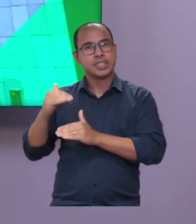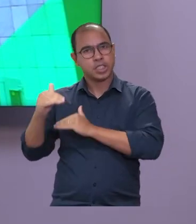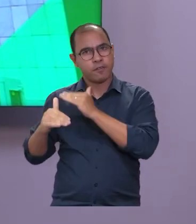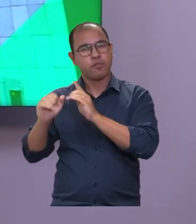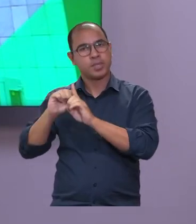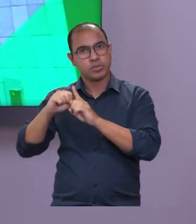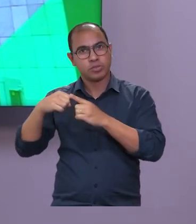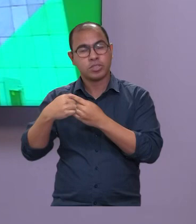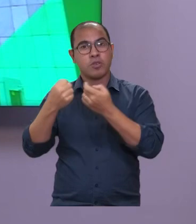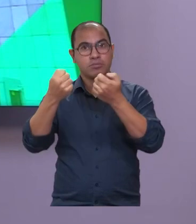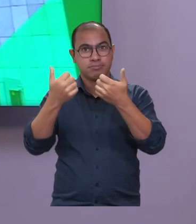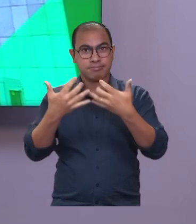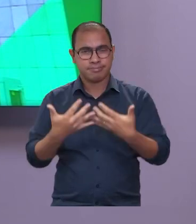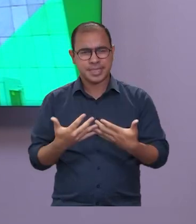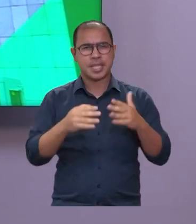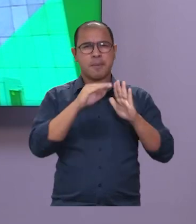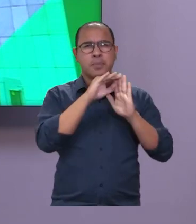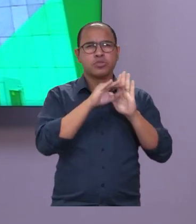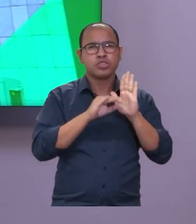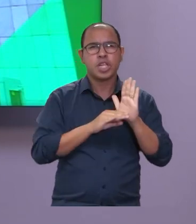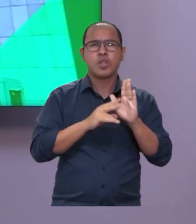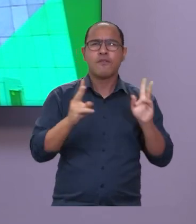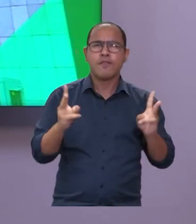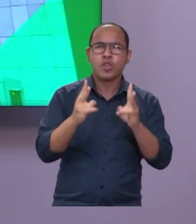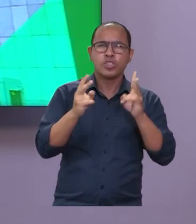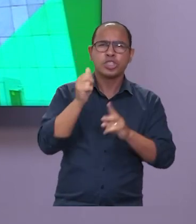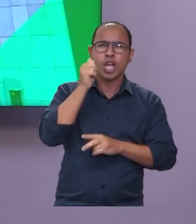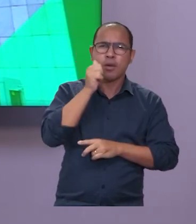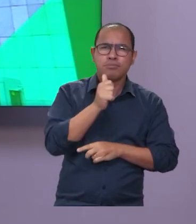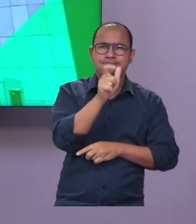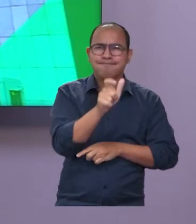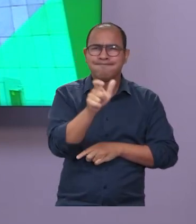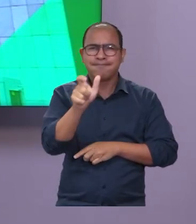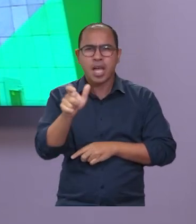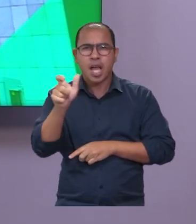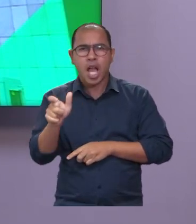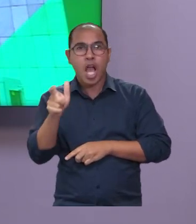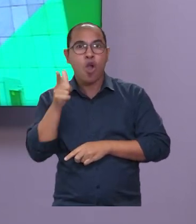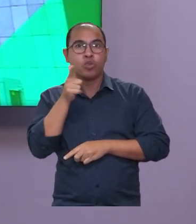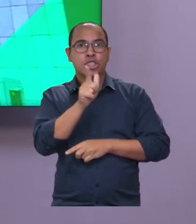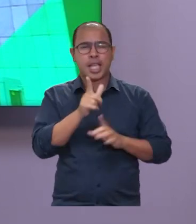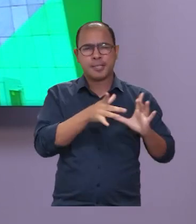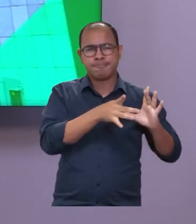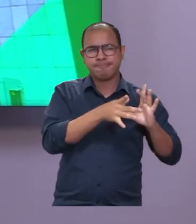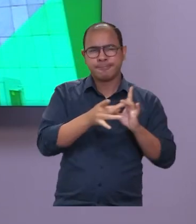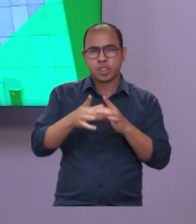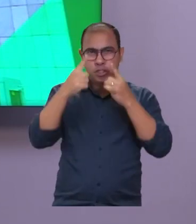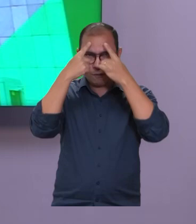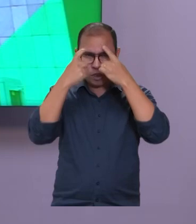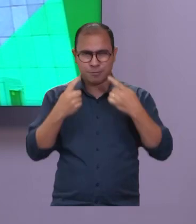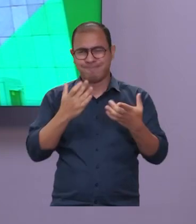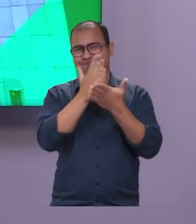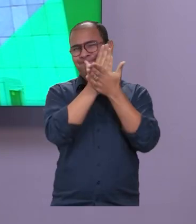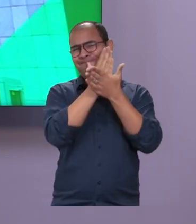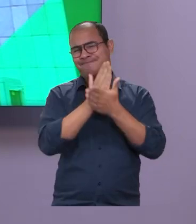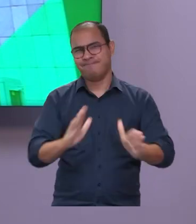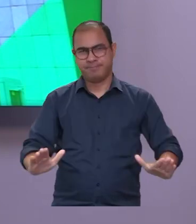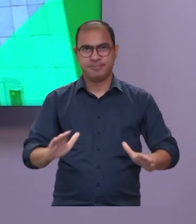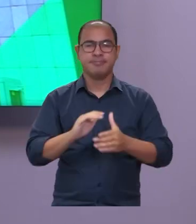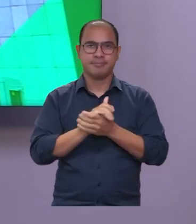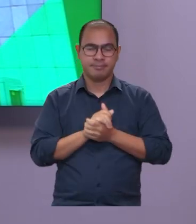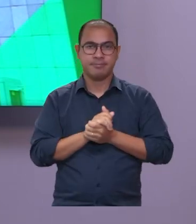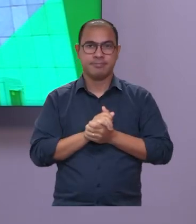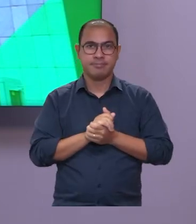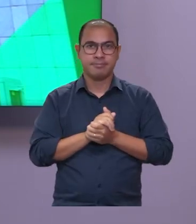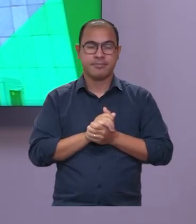Desenvolvimento Social, o projeto vai fortalecer economicamente essas mulheres e, com isso, interromper o elo da